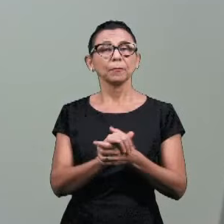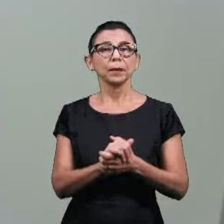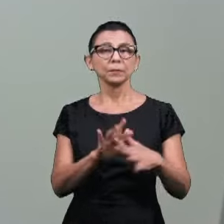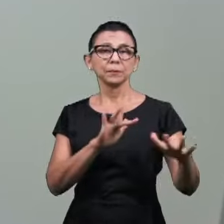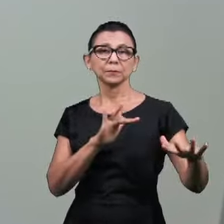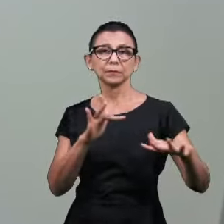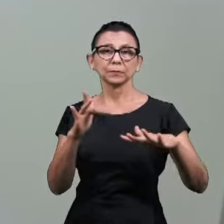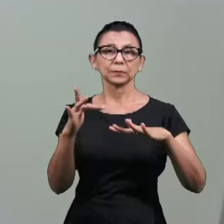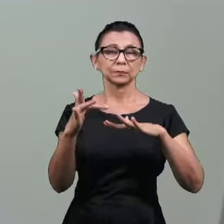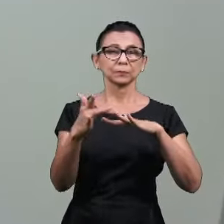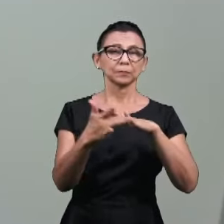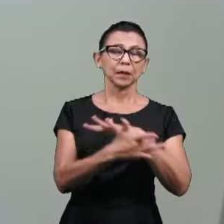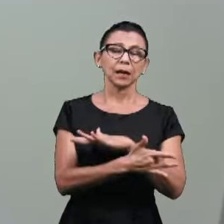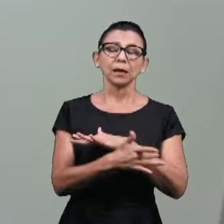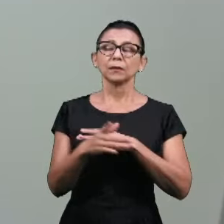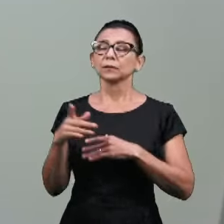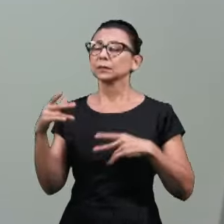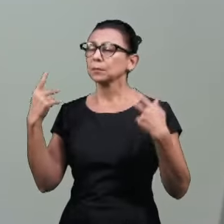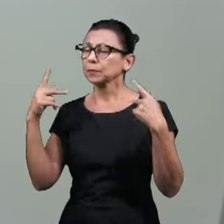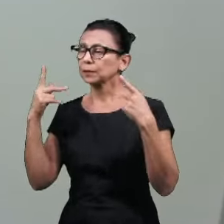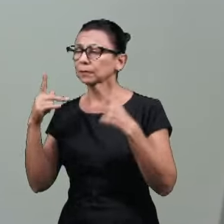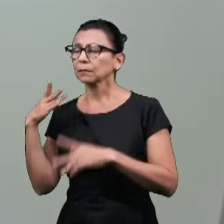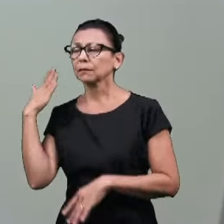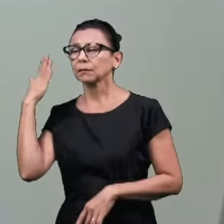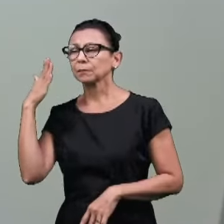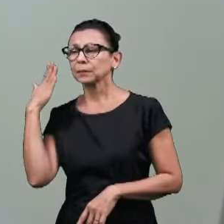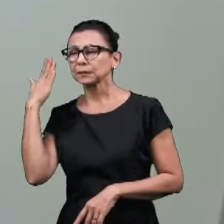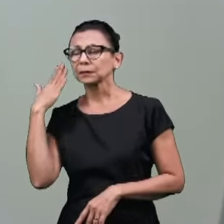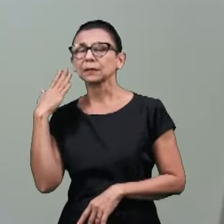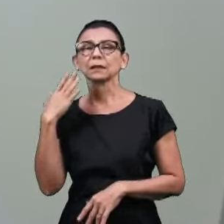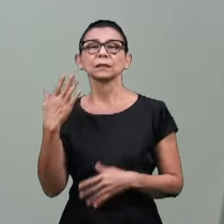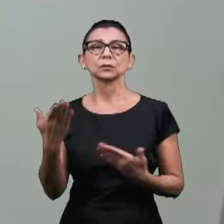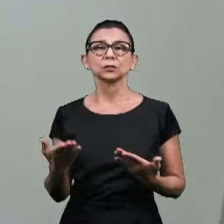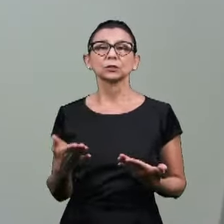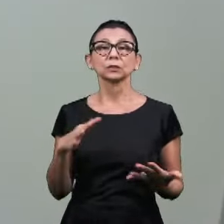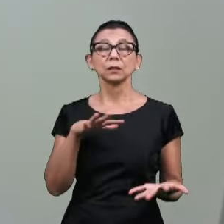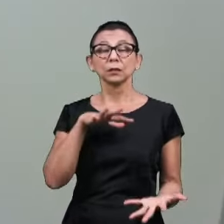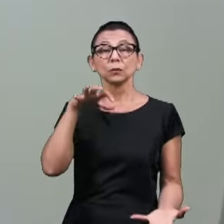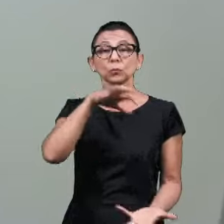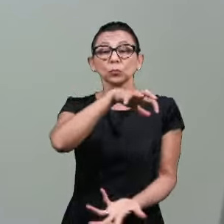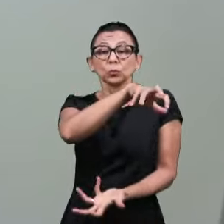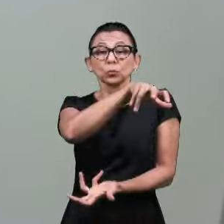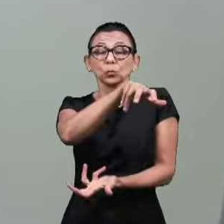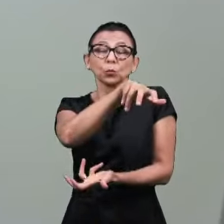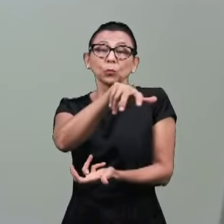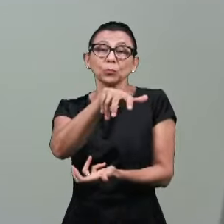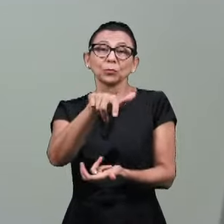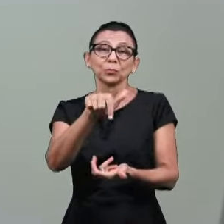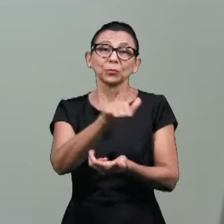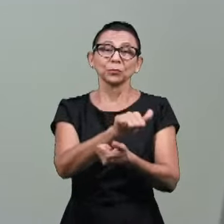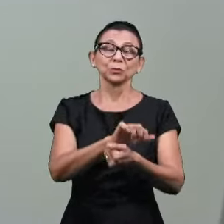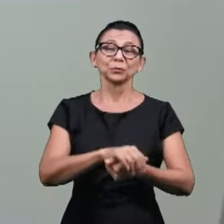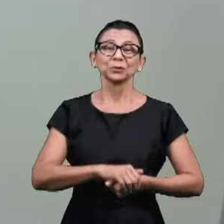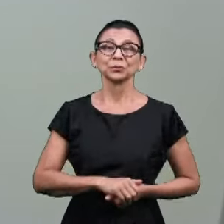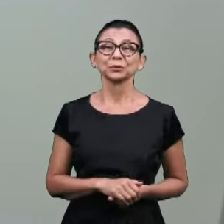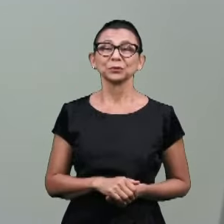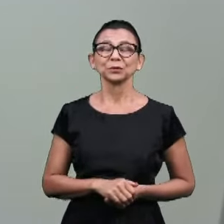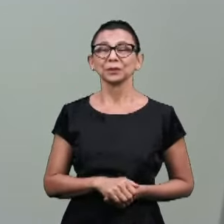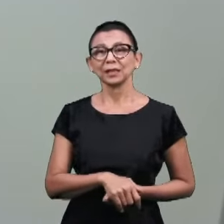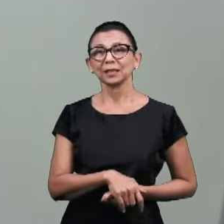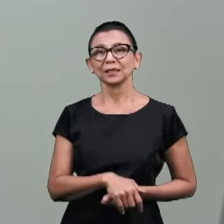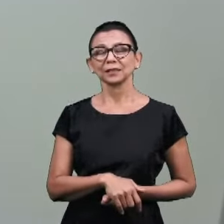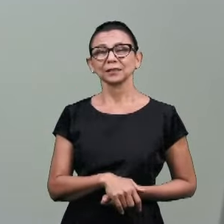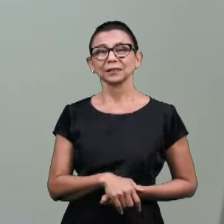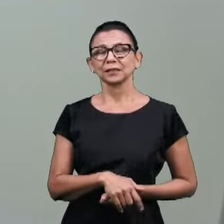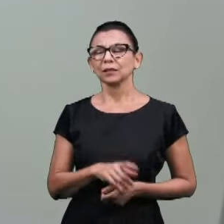plataformas digitais, né? O culto online, estamos na internet para o mundo inteiro, nos quatro cantos do mundo. Como é que está sendo esse momento